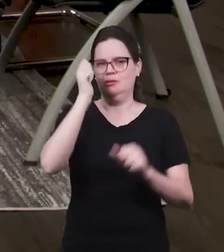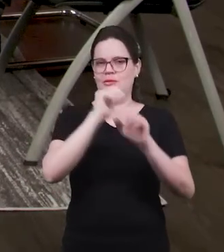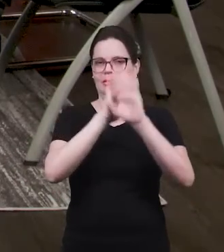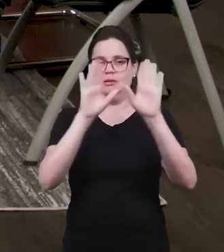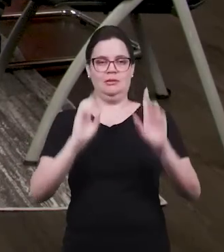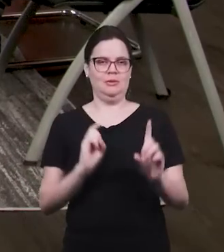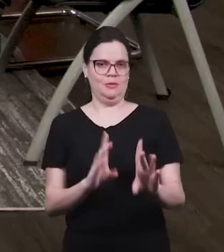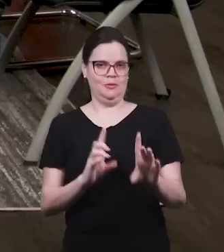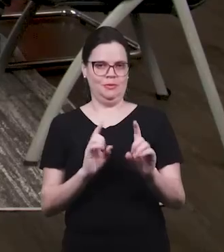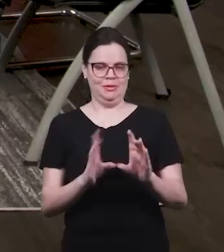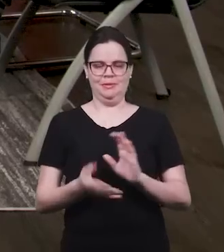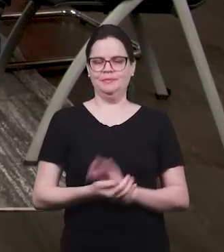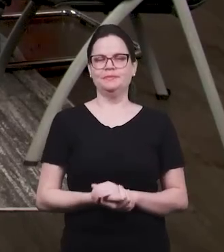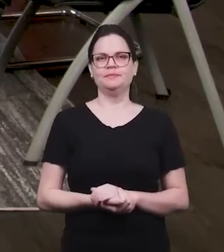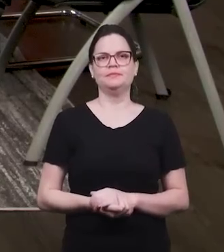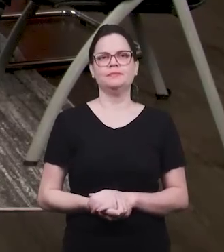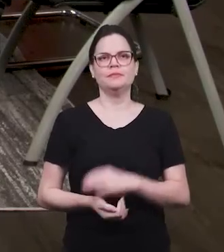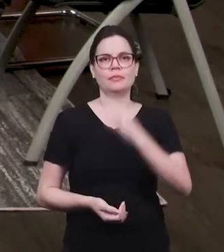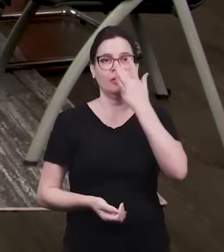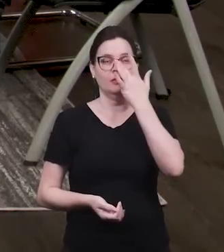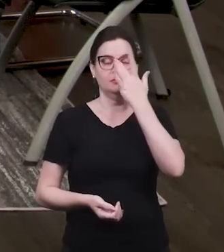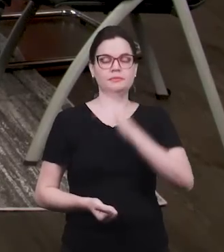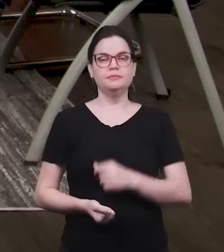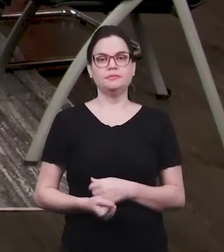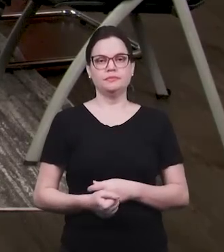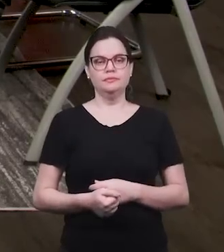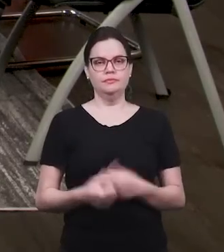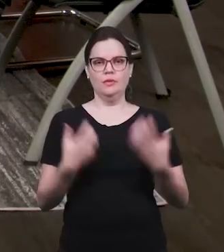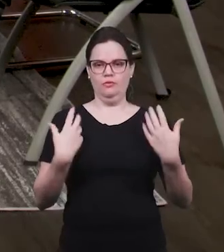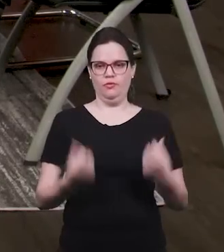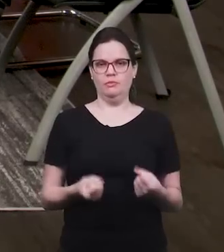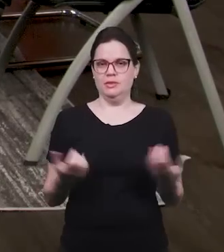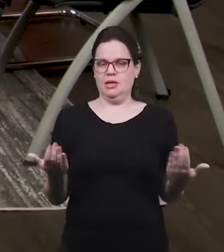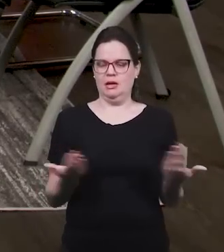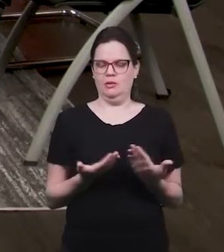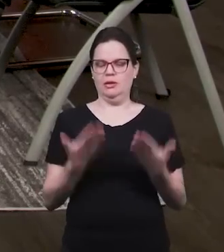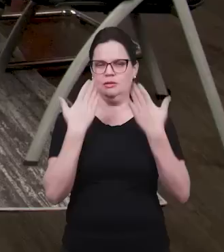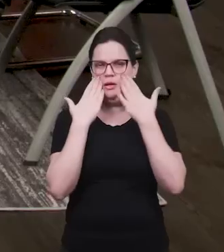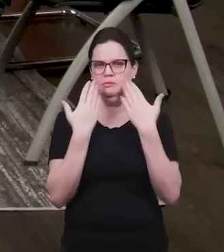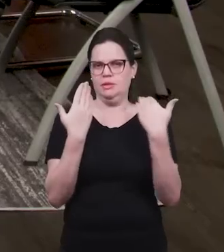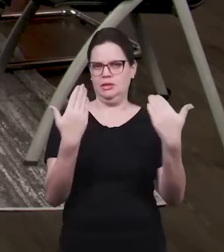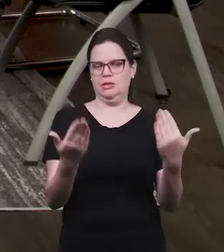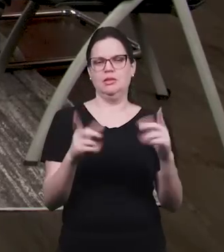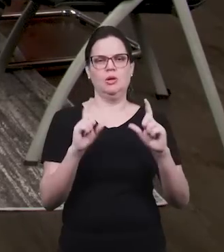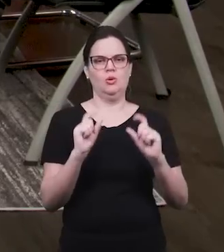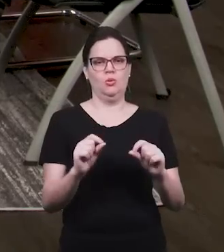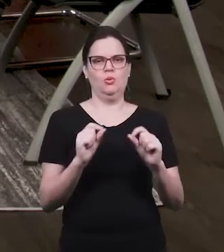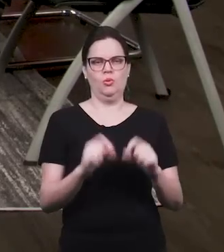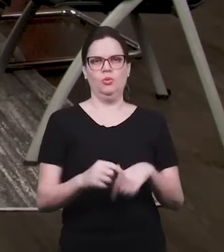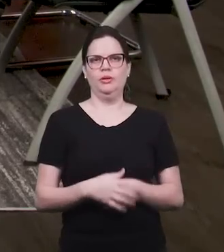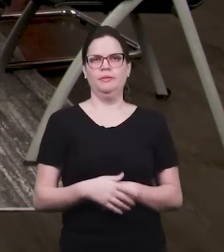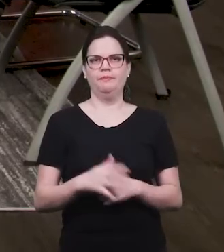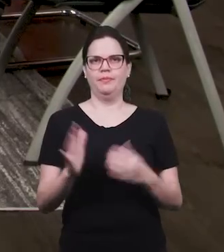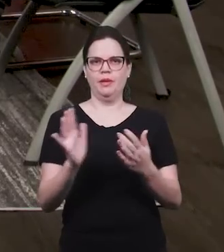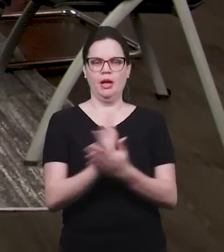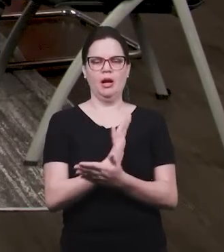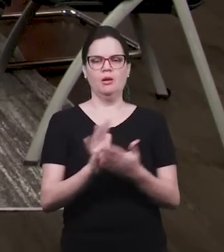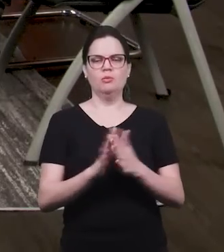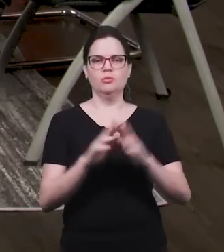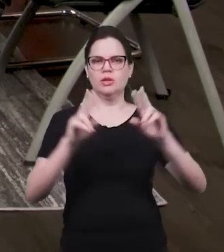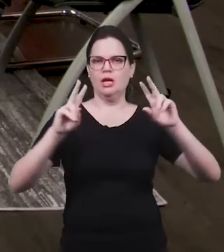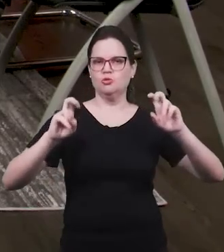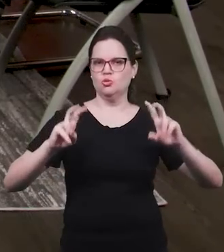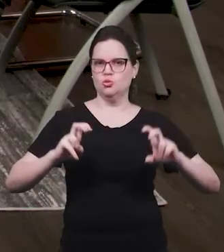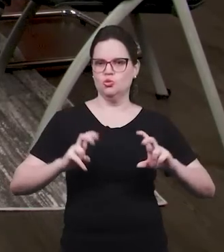aqui ao caso dos estudos que estamos apresentando aqui, os comentários a respeito